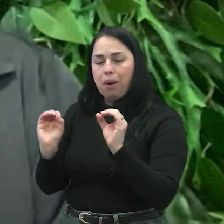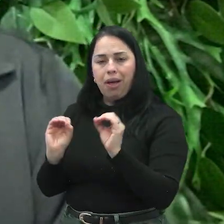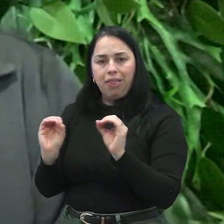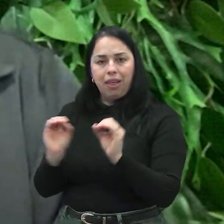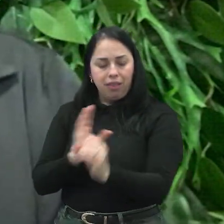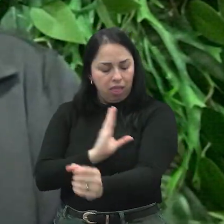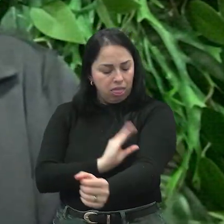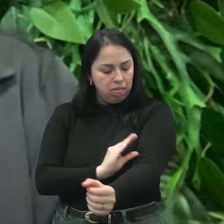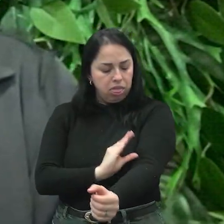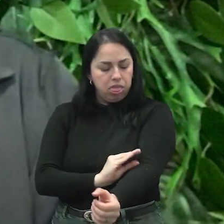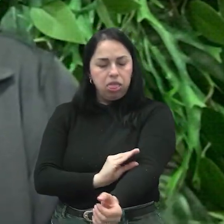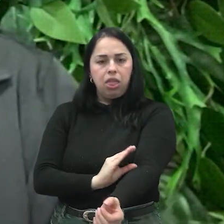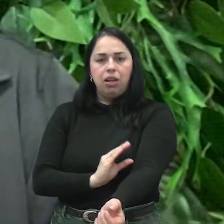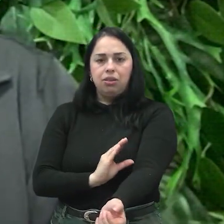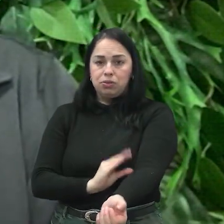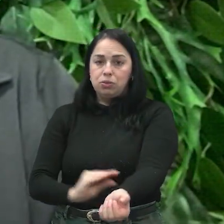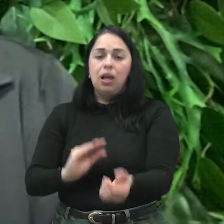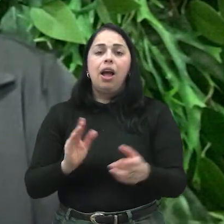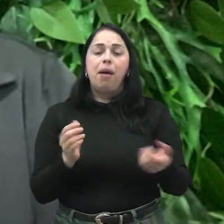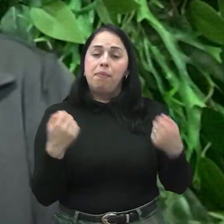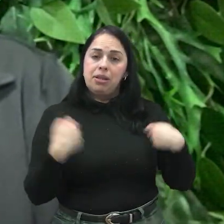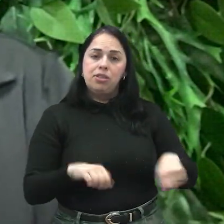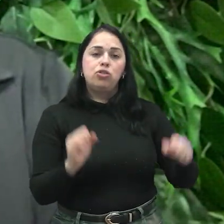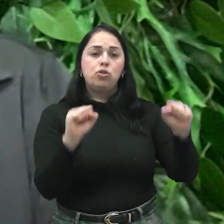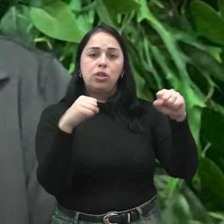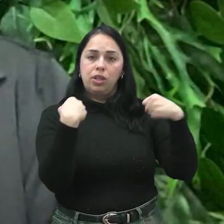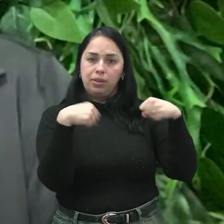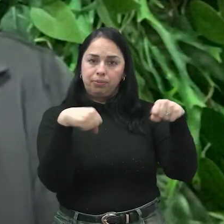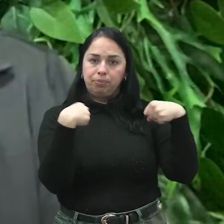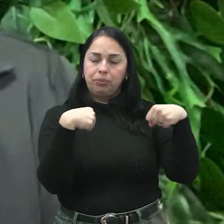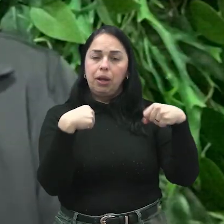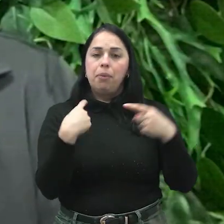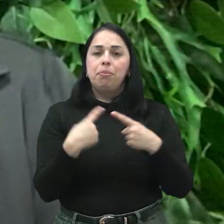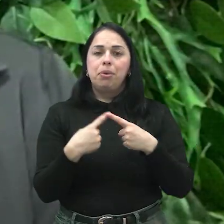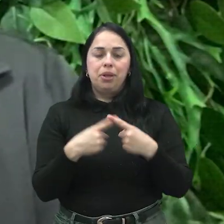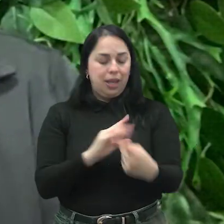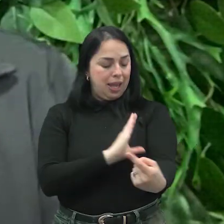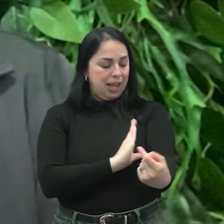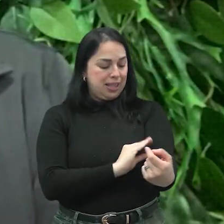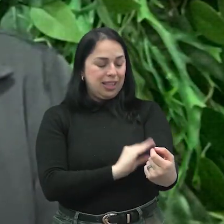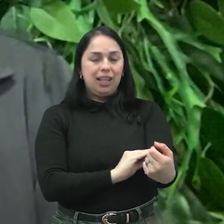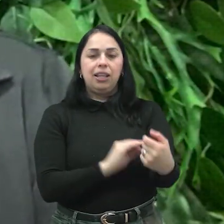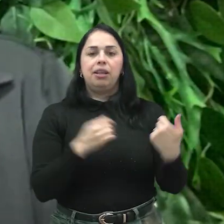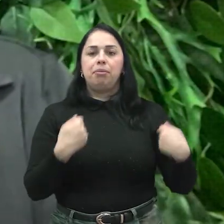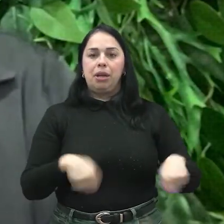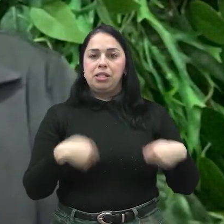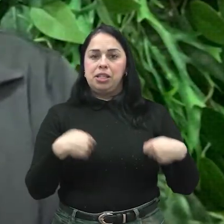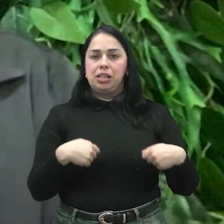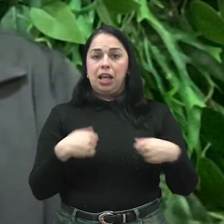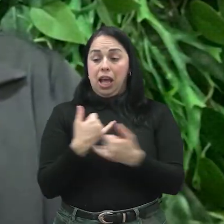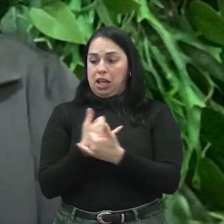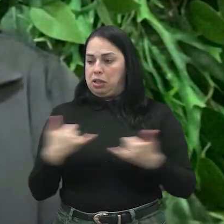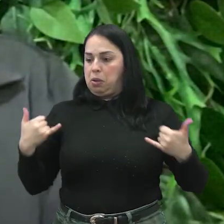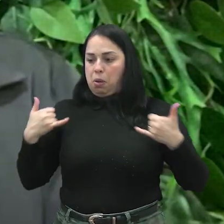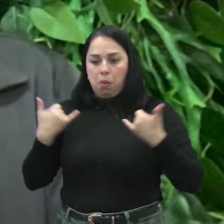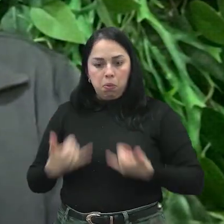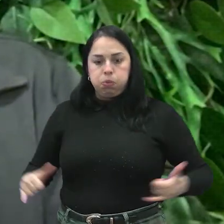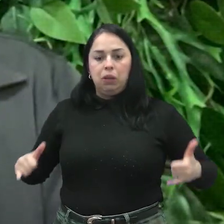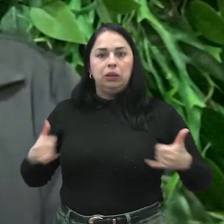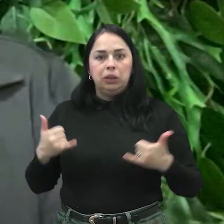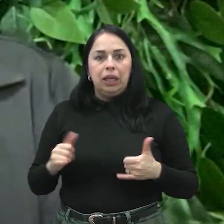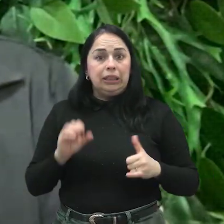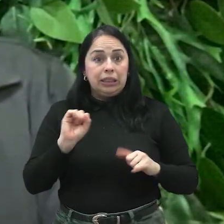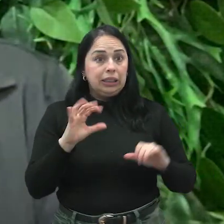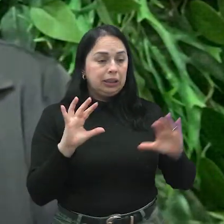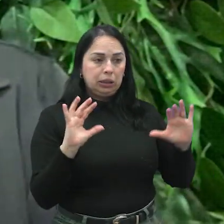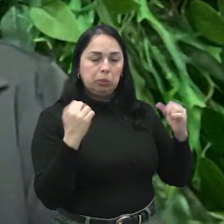massa muscular se eu não fizer uma atividade física, porque o músculo em si, ele gasta muita energia. Então, se